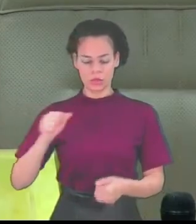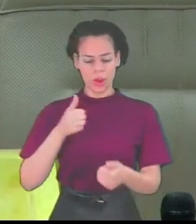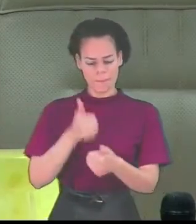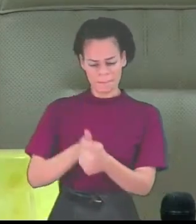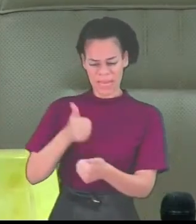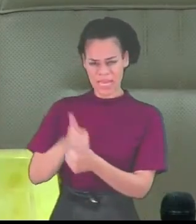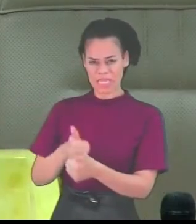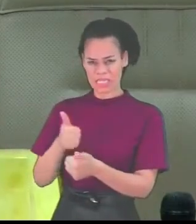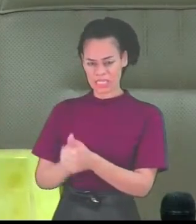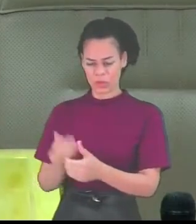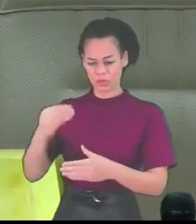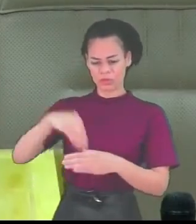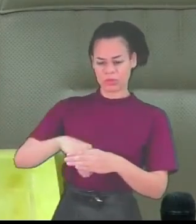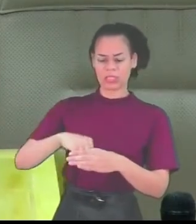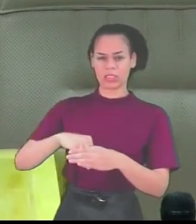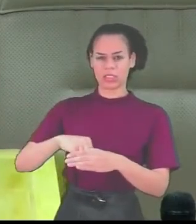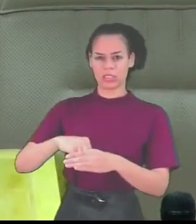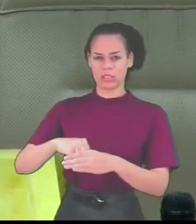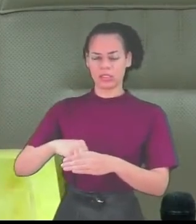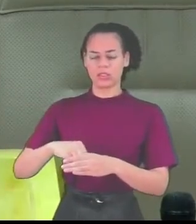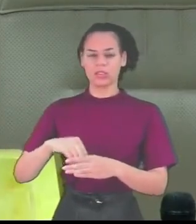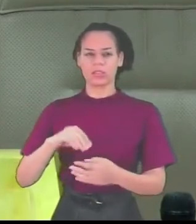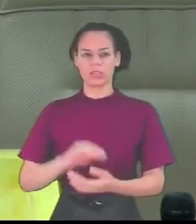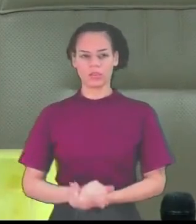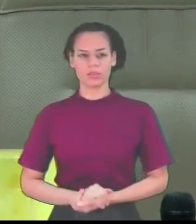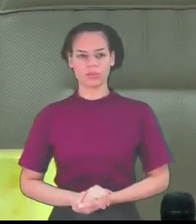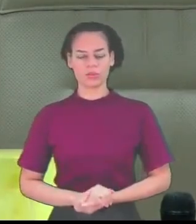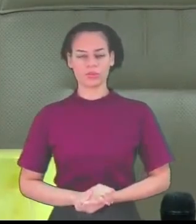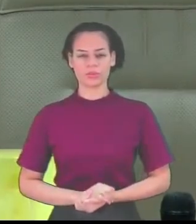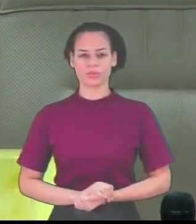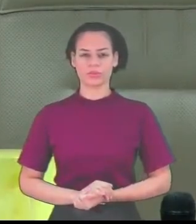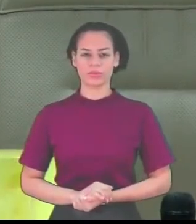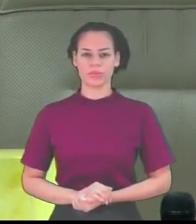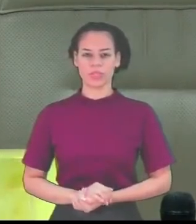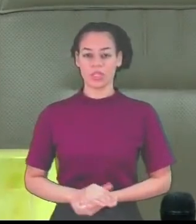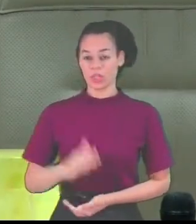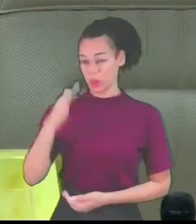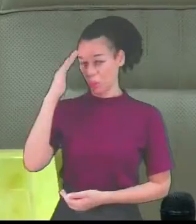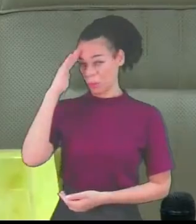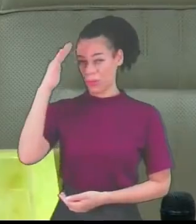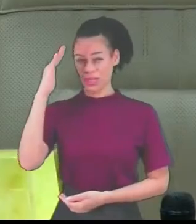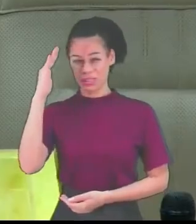é um dos grandes atalaias Da perseguição Cristã